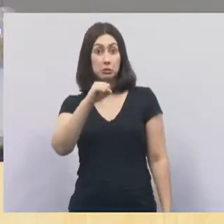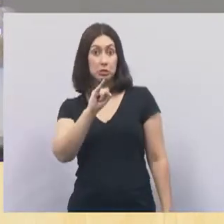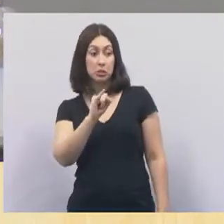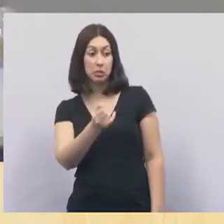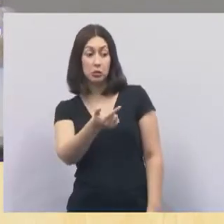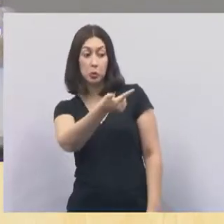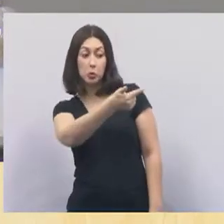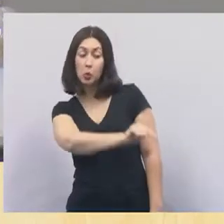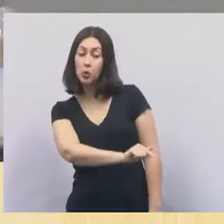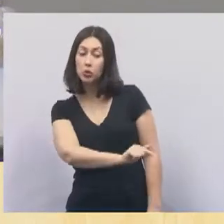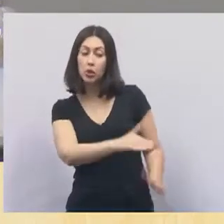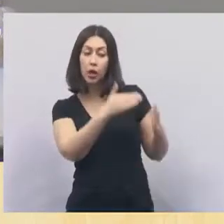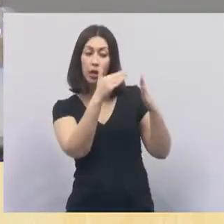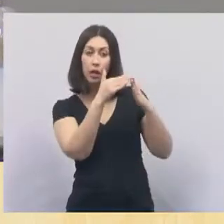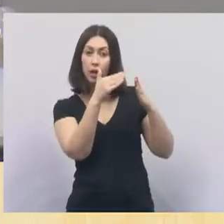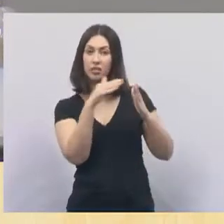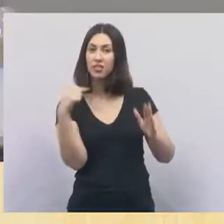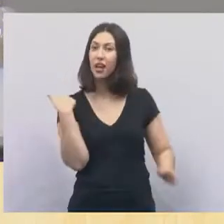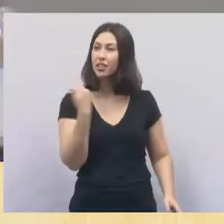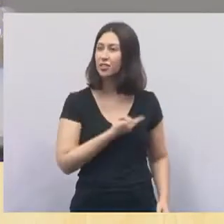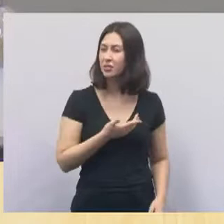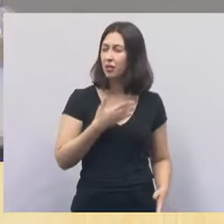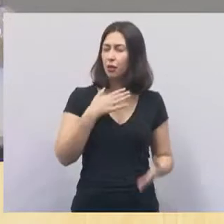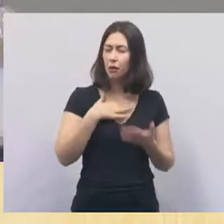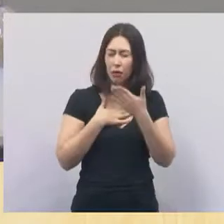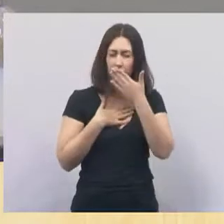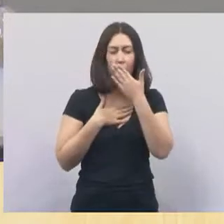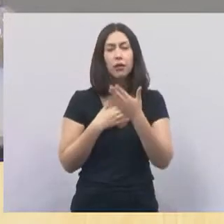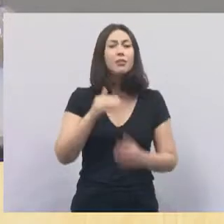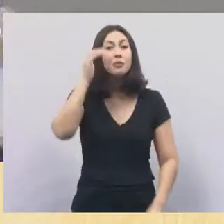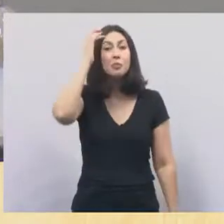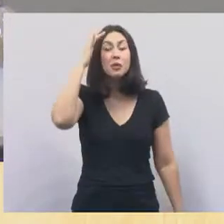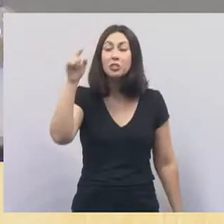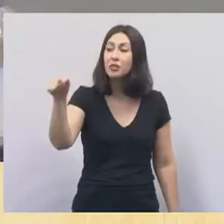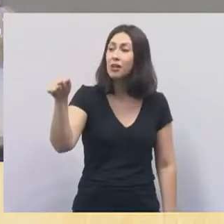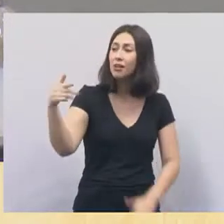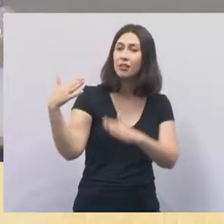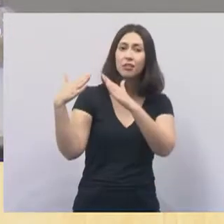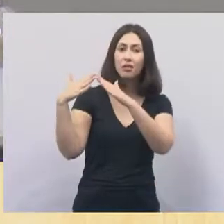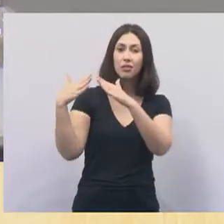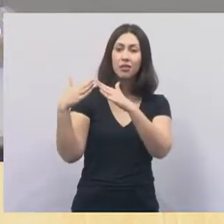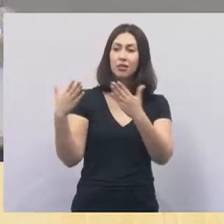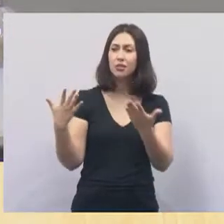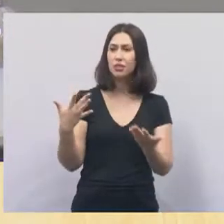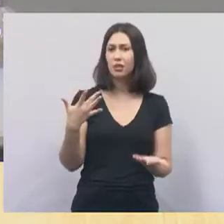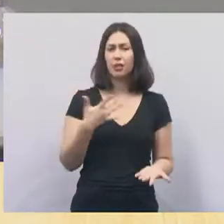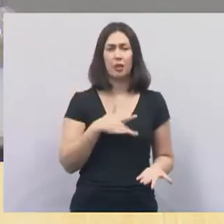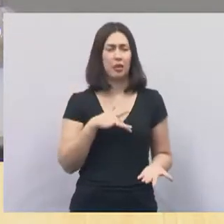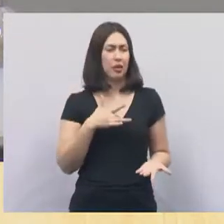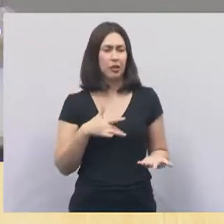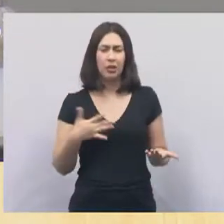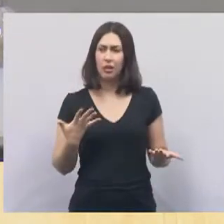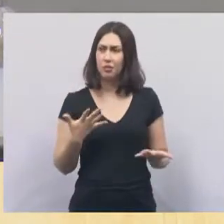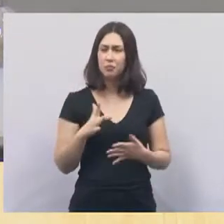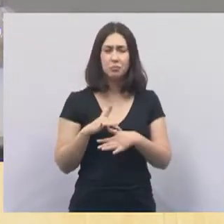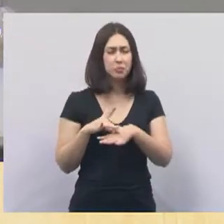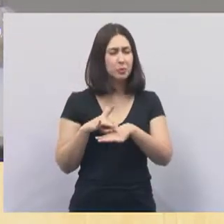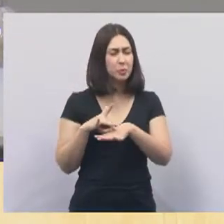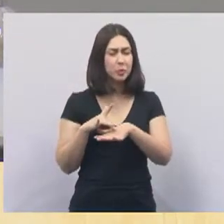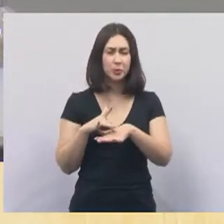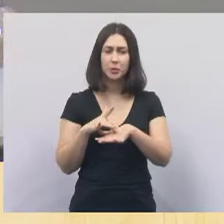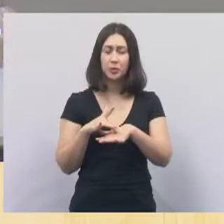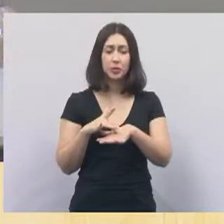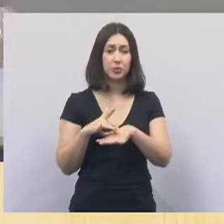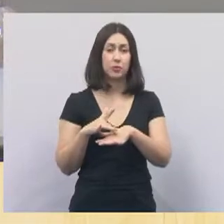casa nós já não estamos aguentando Imagina ela no quintal dela misericórdia e absurdo é